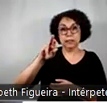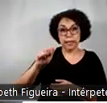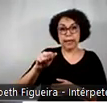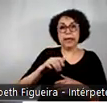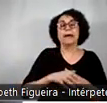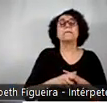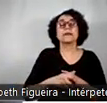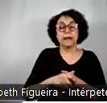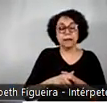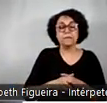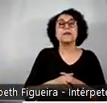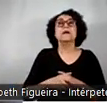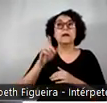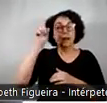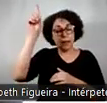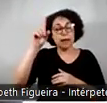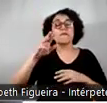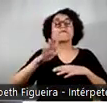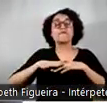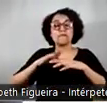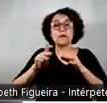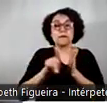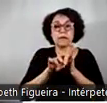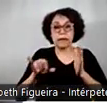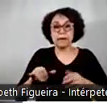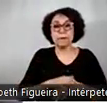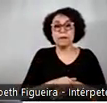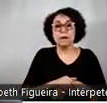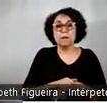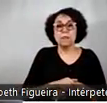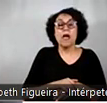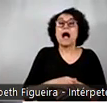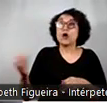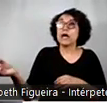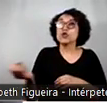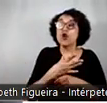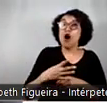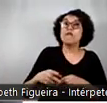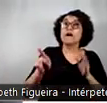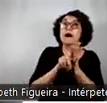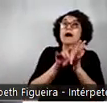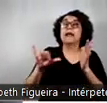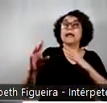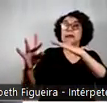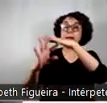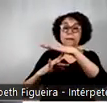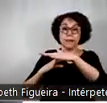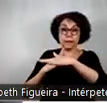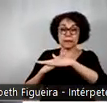signatário desde 97, né, que é incorporado enquanto lei. E a gente tem uma nova Lei de Imigração, né, que ela foi sancionada,